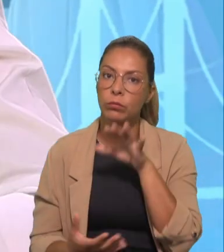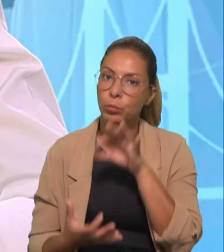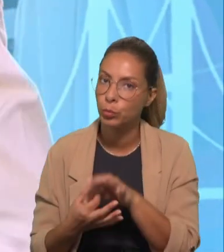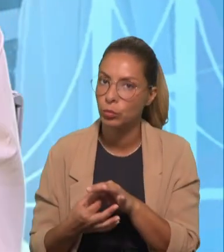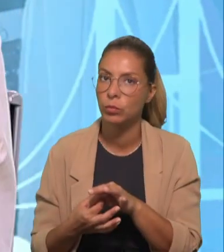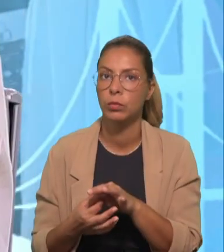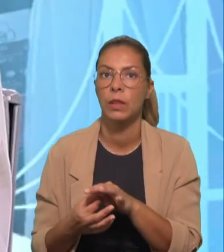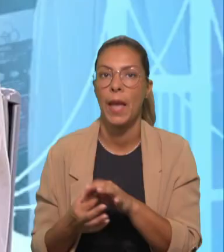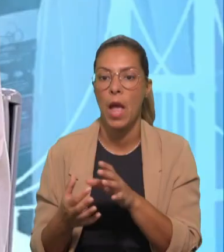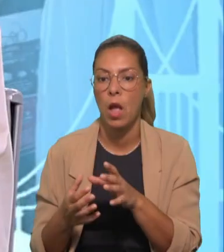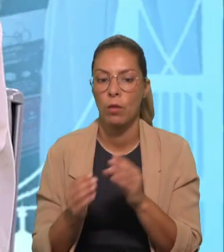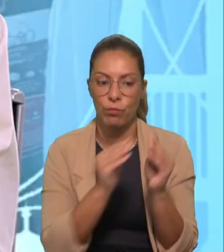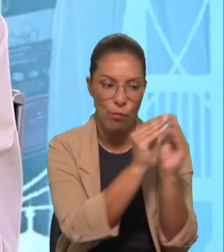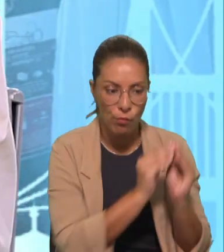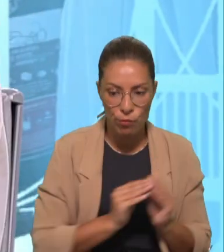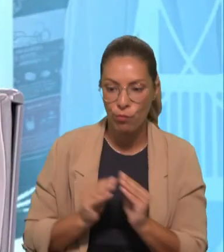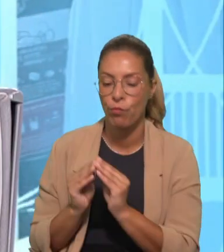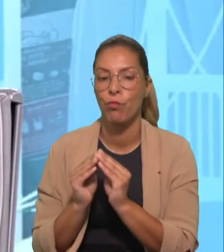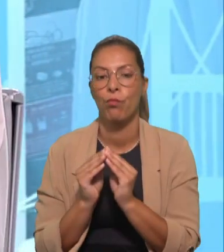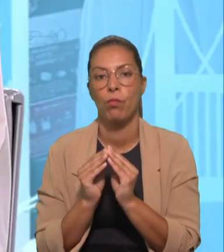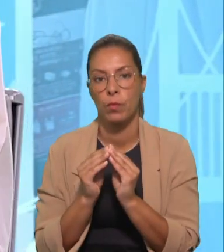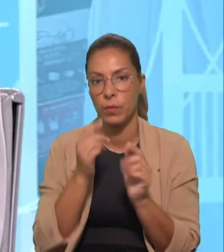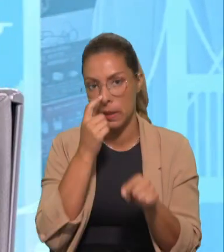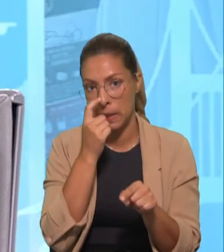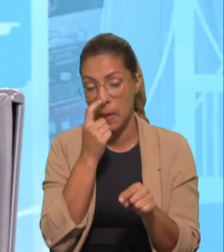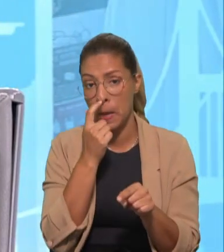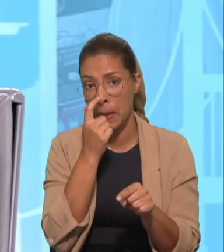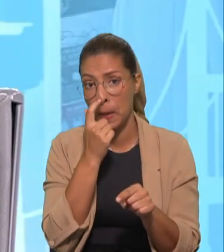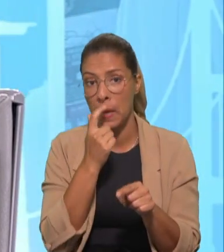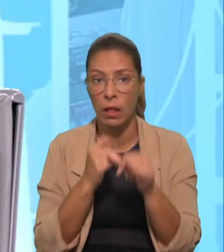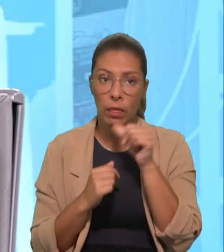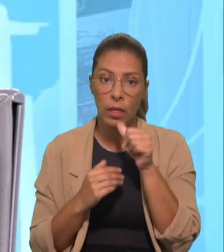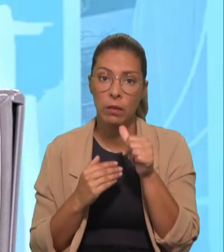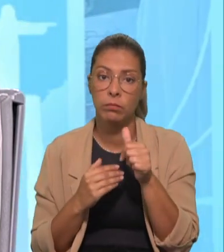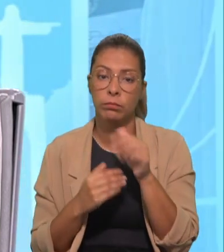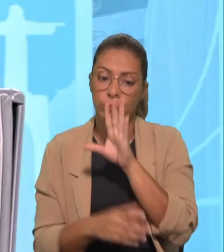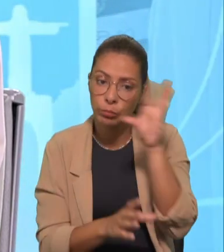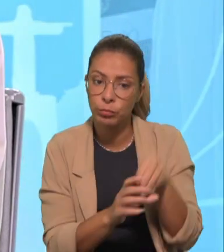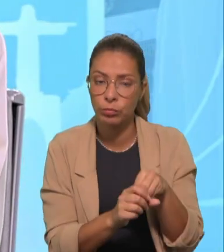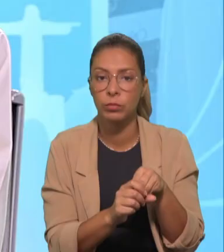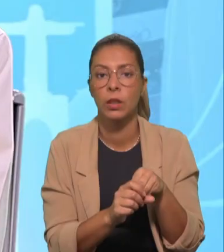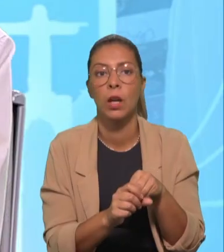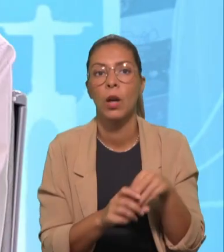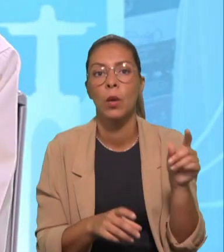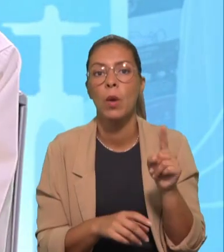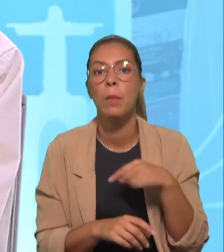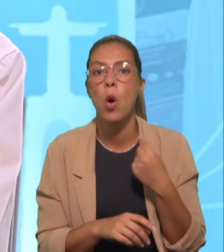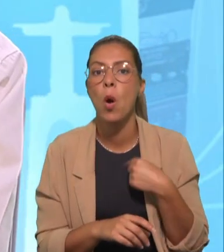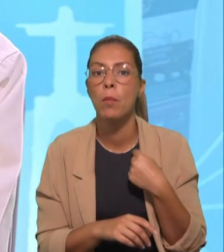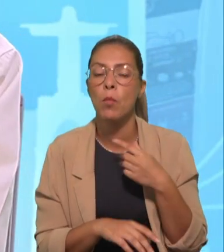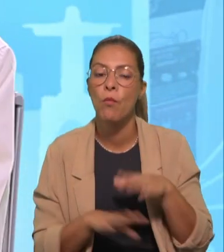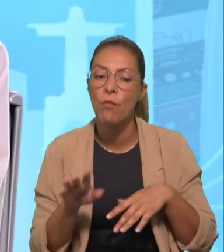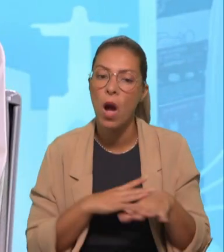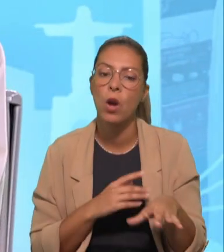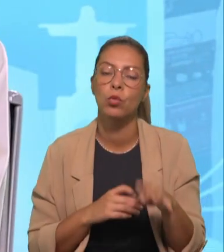trabalho entre eles. Portanto, entre eles, isto é, feito a partir deles também. Portanto, não é o padre que chega lá e que dita como